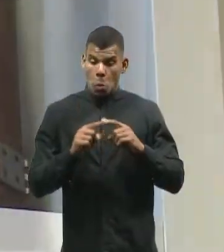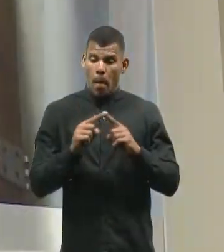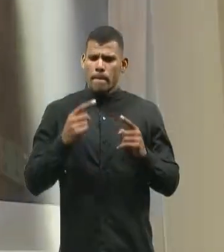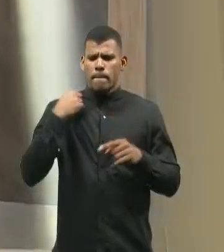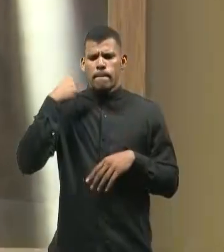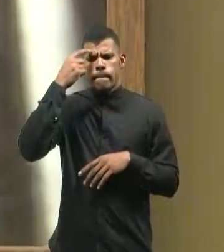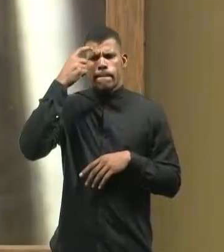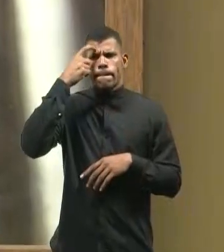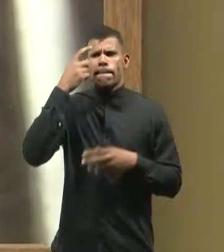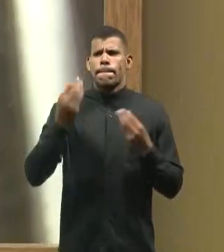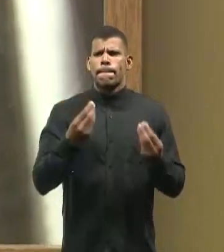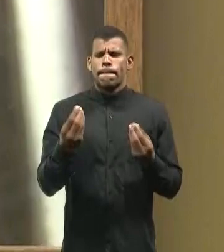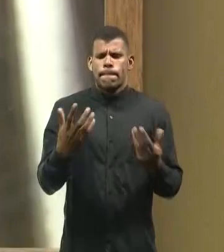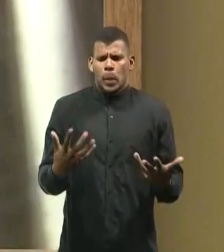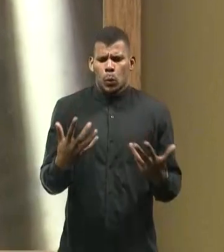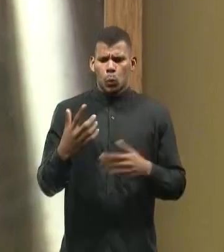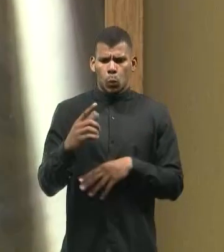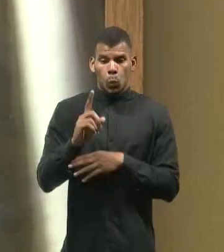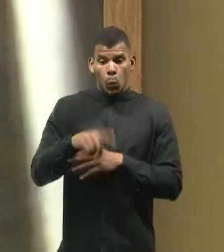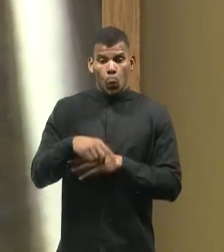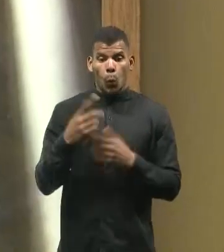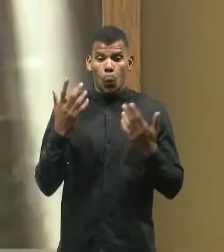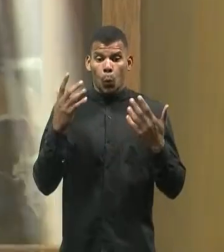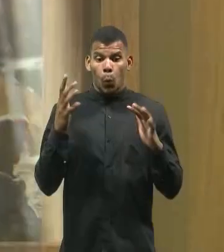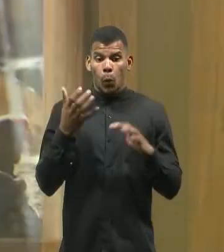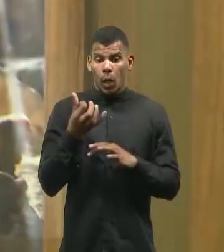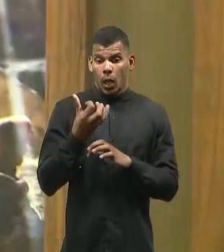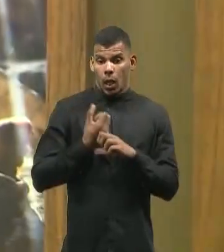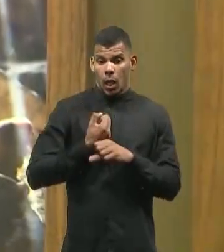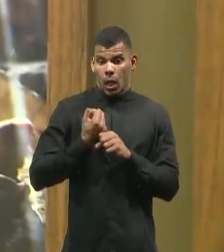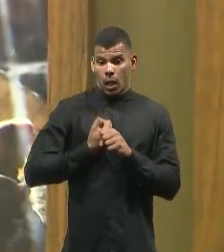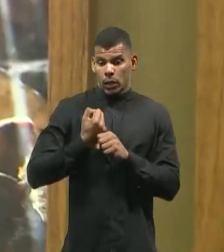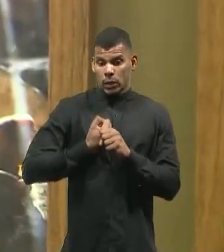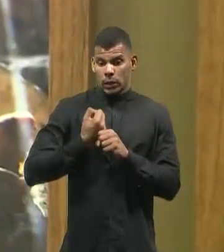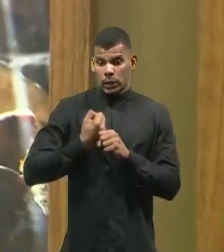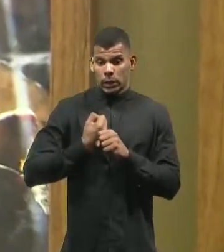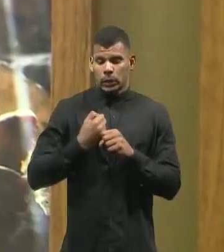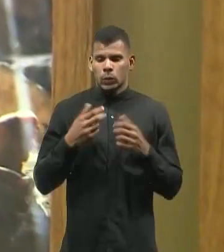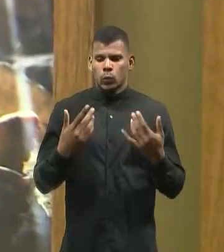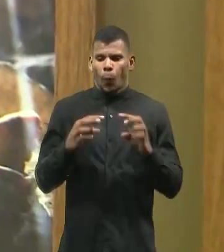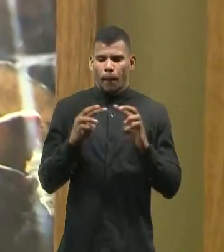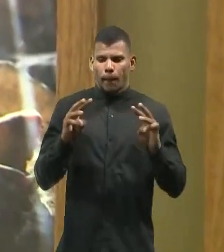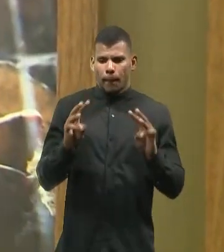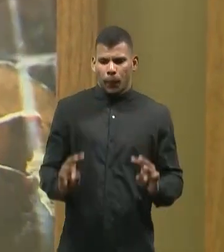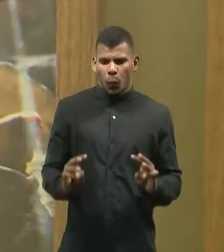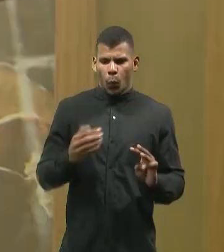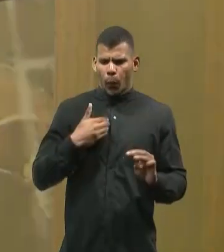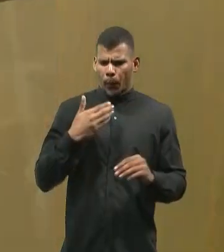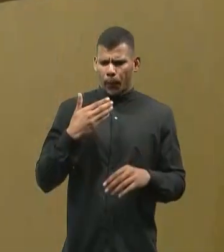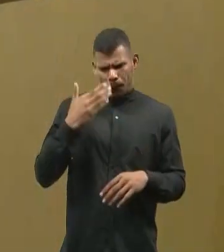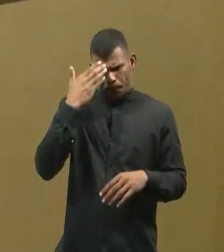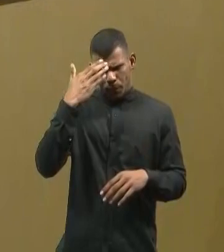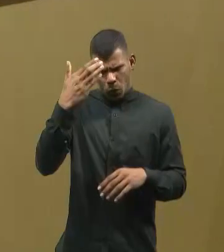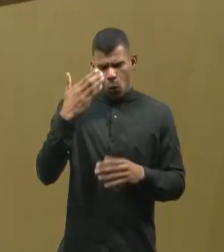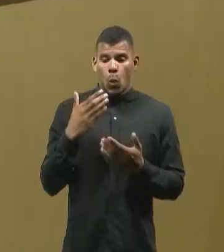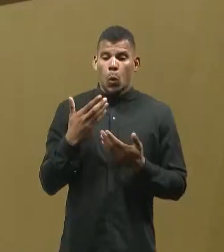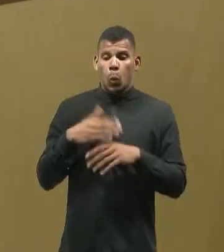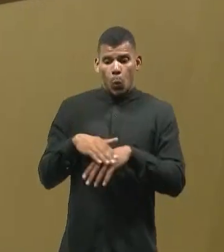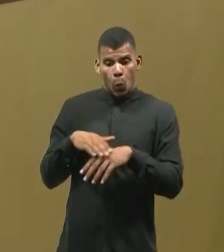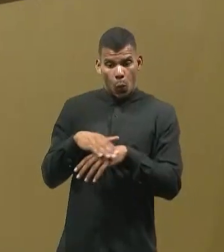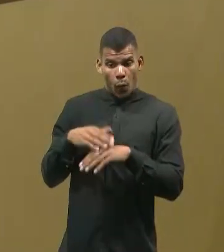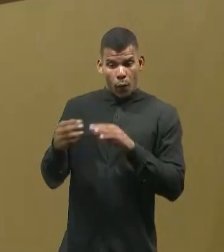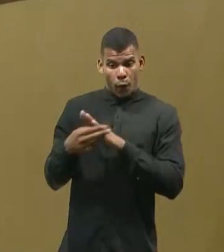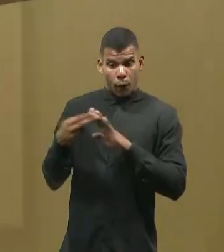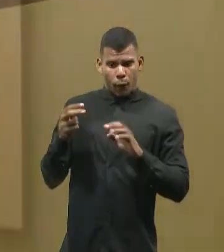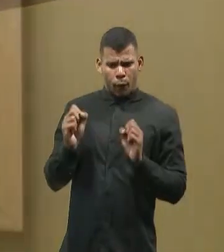pensada exatamente para comemorar os 6 anos do museu. Diógenes, muito obrigado. Posso conversar com o autor? Fique à vontade. Muito